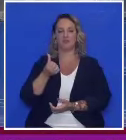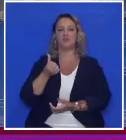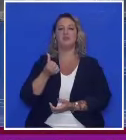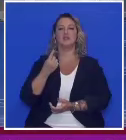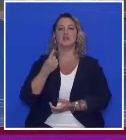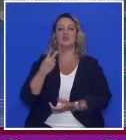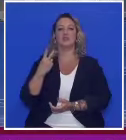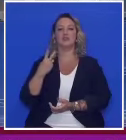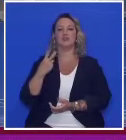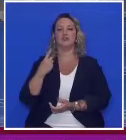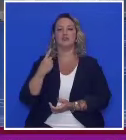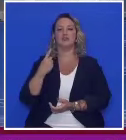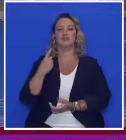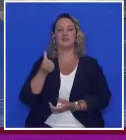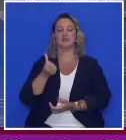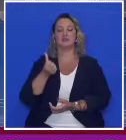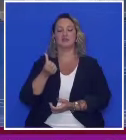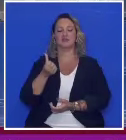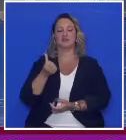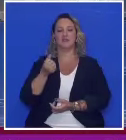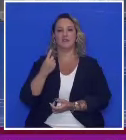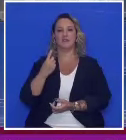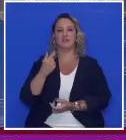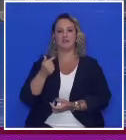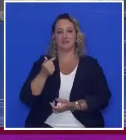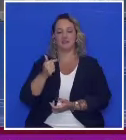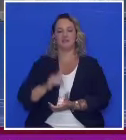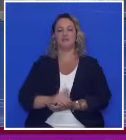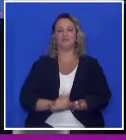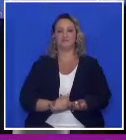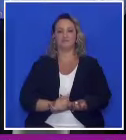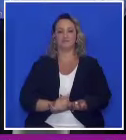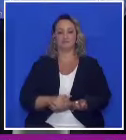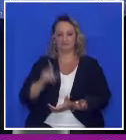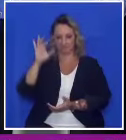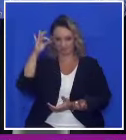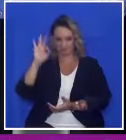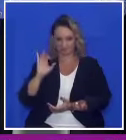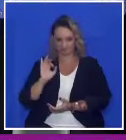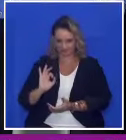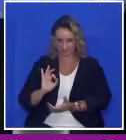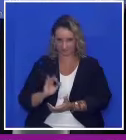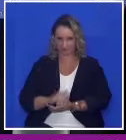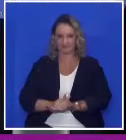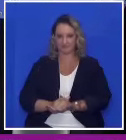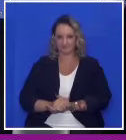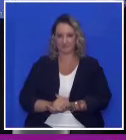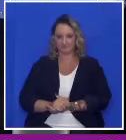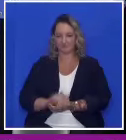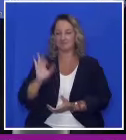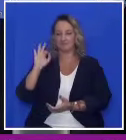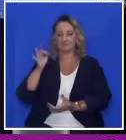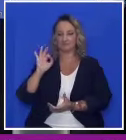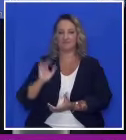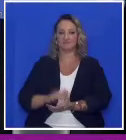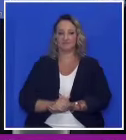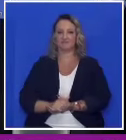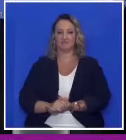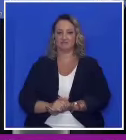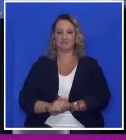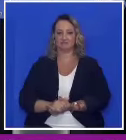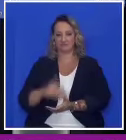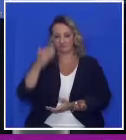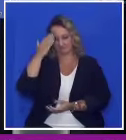06, 12, 16 e 17. Auditoras, confirmam? Sim,